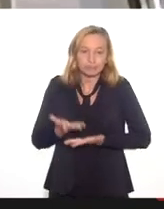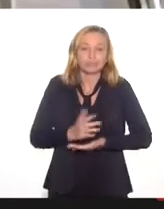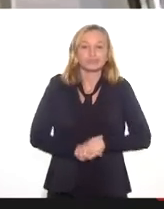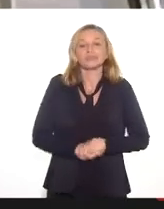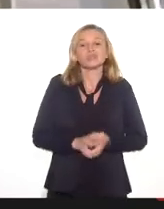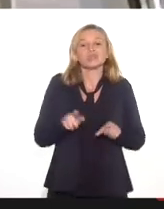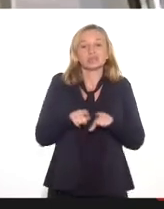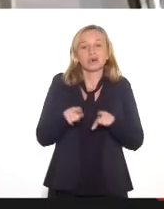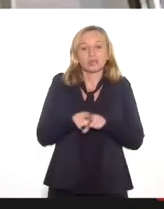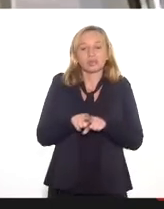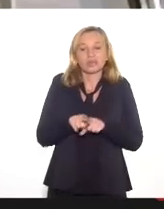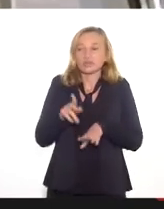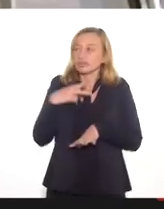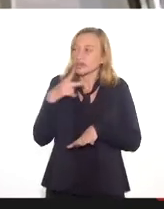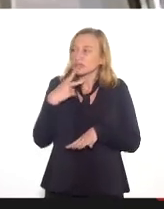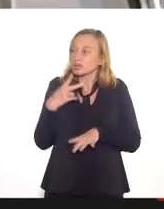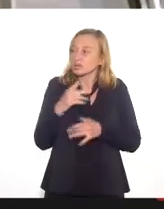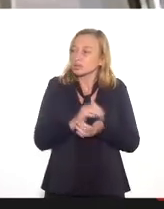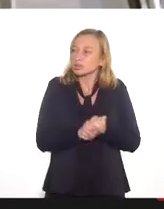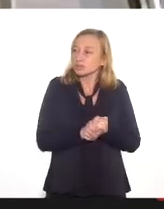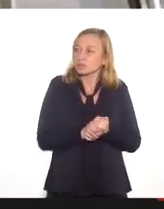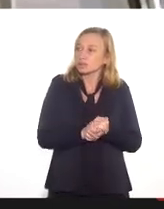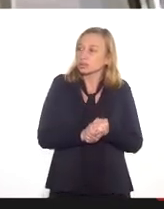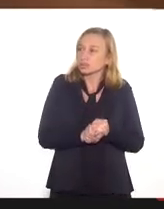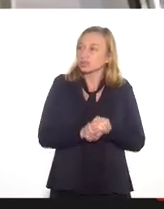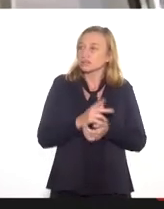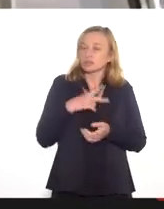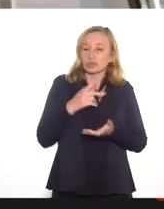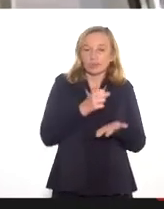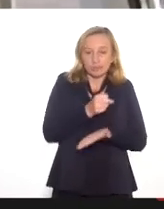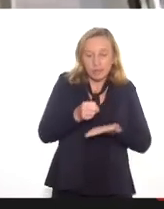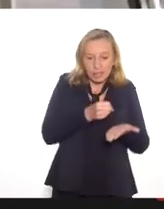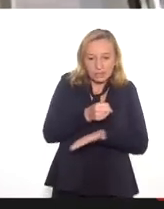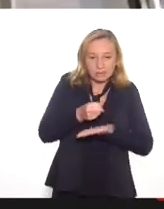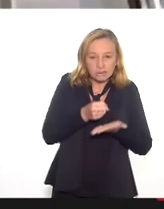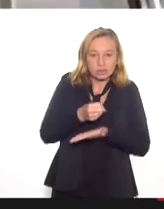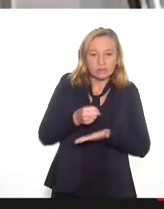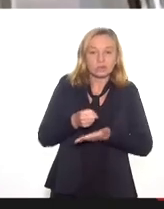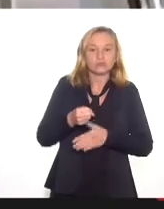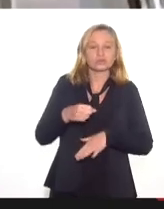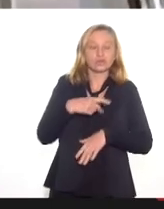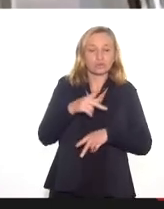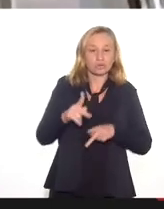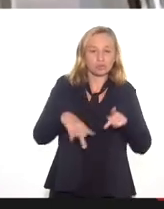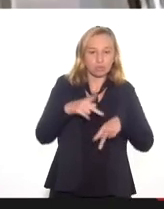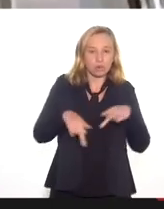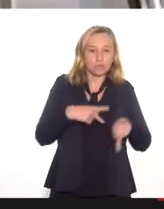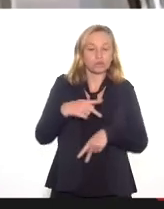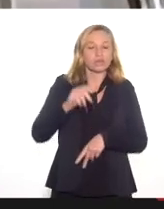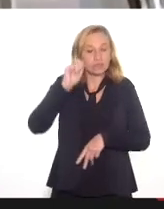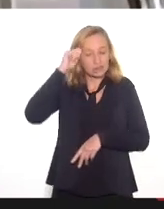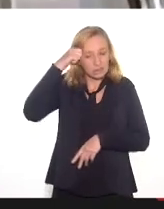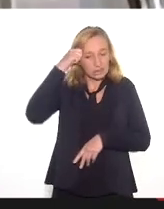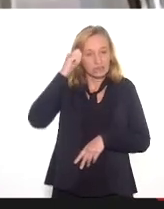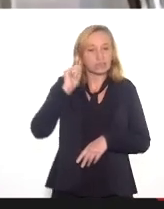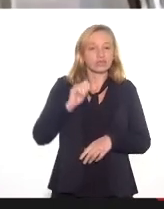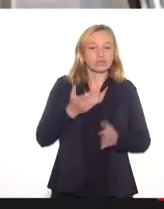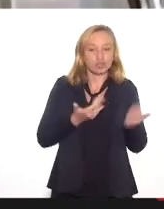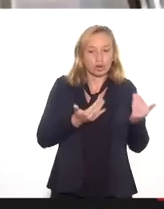isso também levando em consideração que estamos mexendo basicamente com a população negra e a população negra jovem